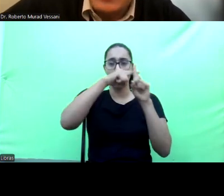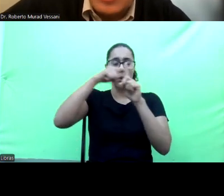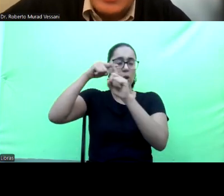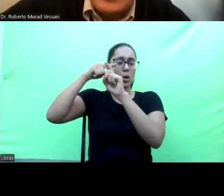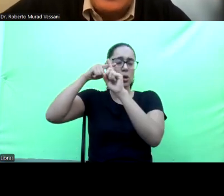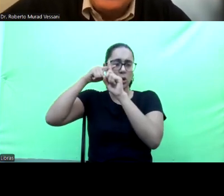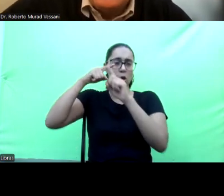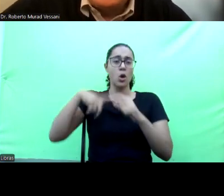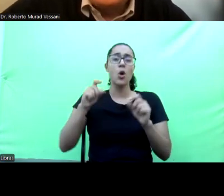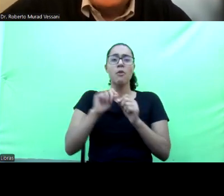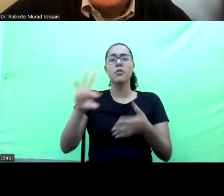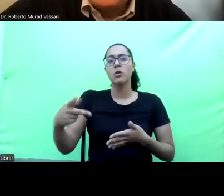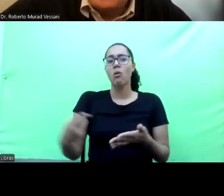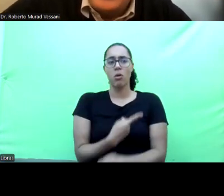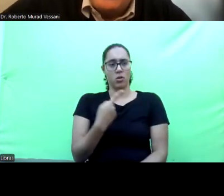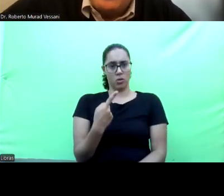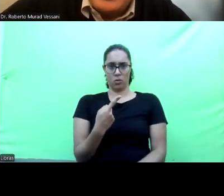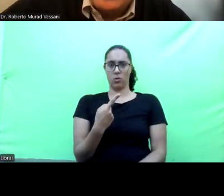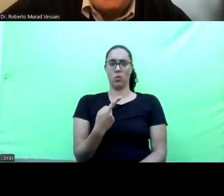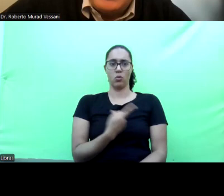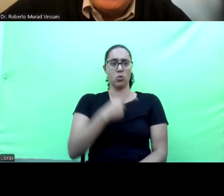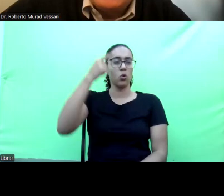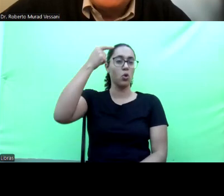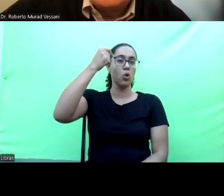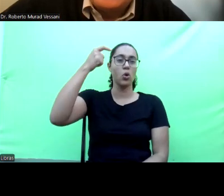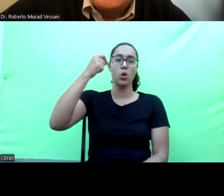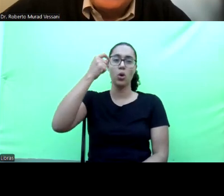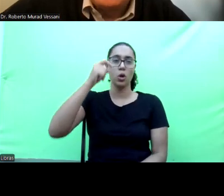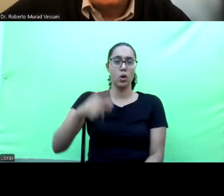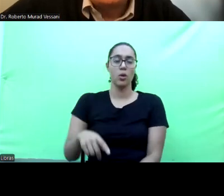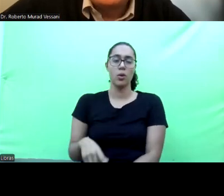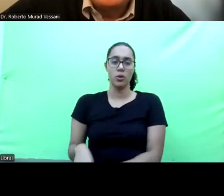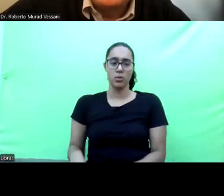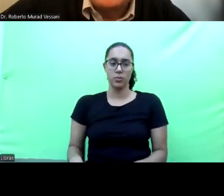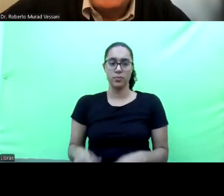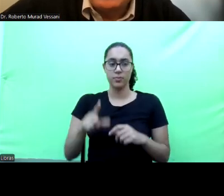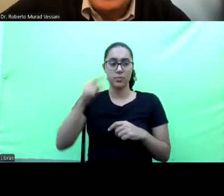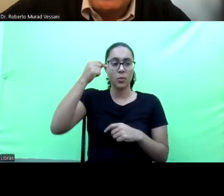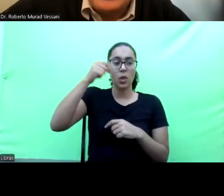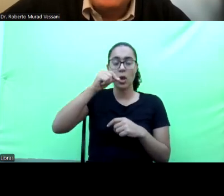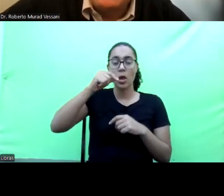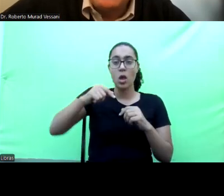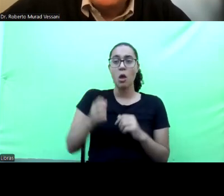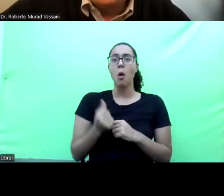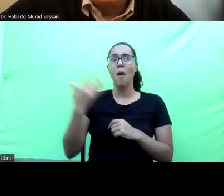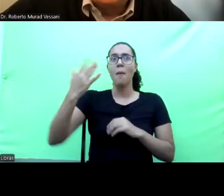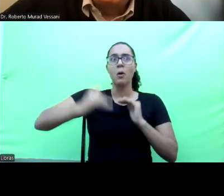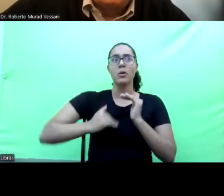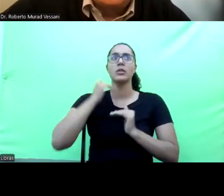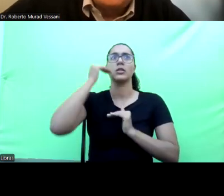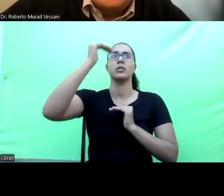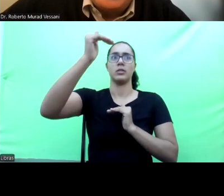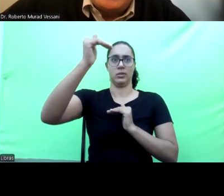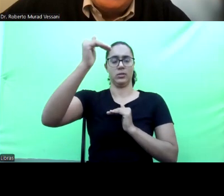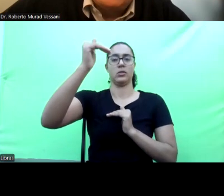alguns erros, né? Quer seja pelo colírio que o médico pinga e às vezes fica numa quantidade acima do adequado, ou por haver